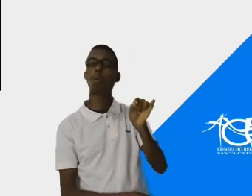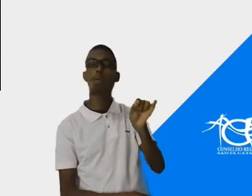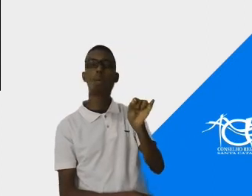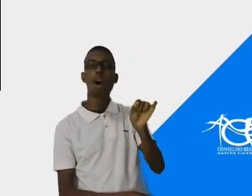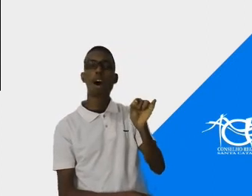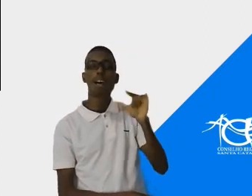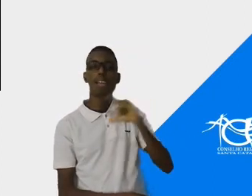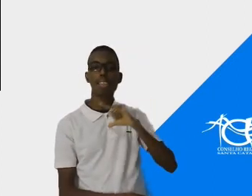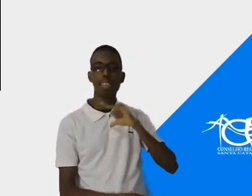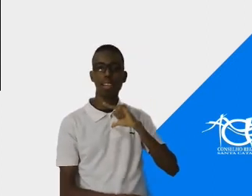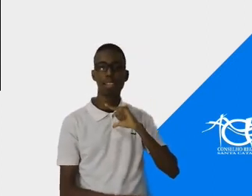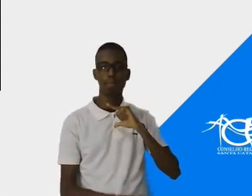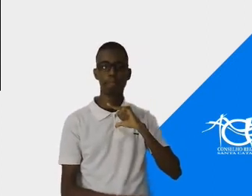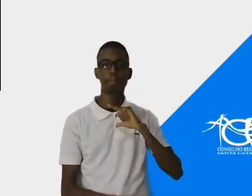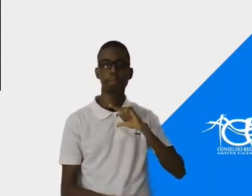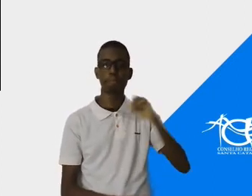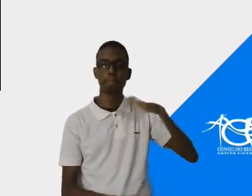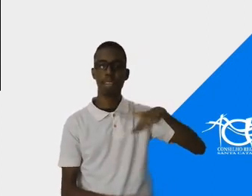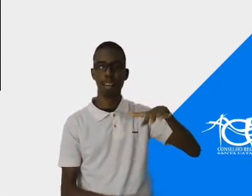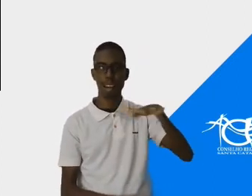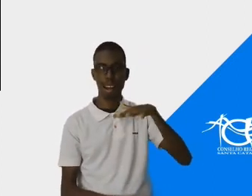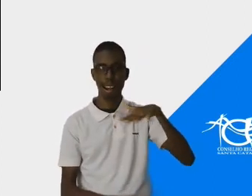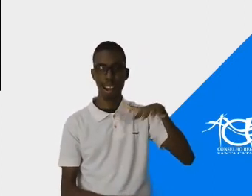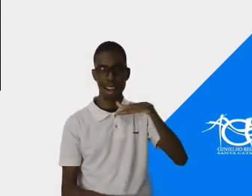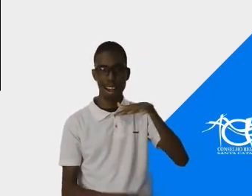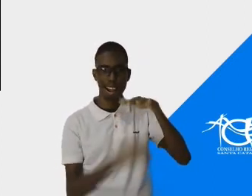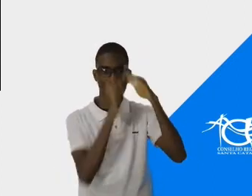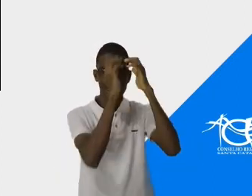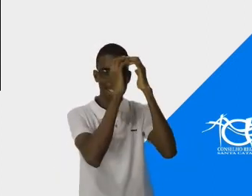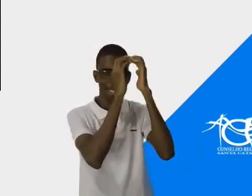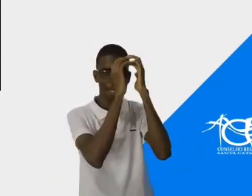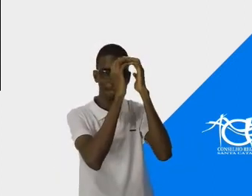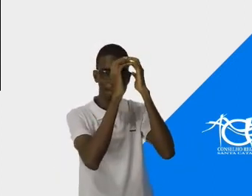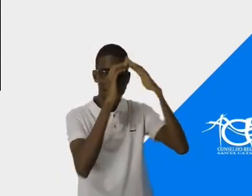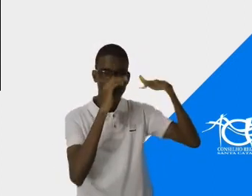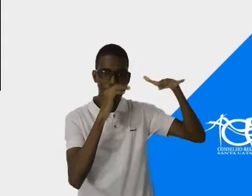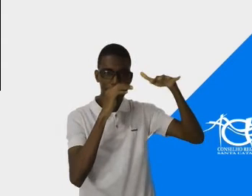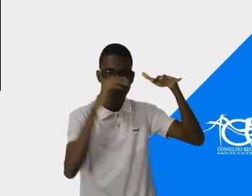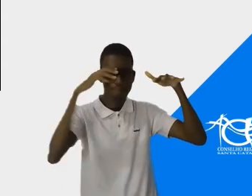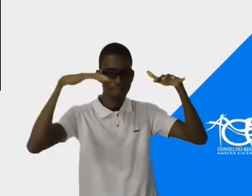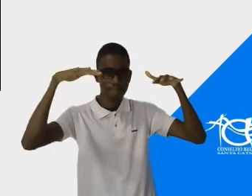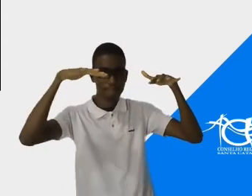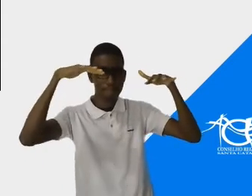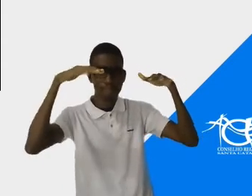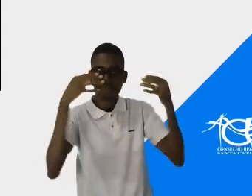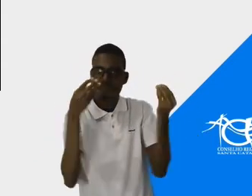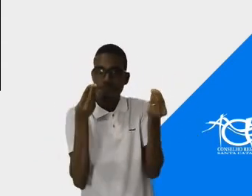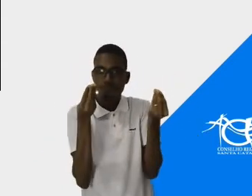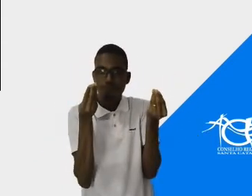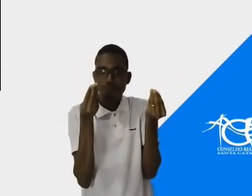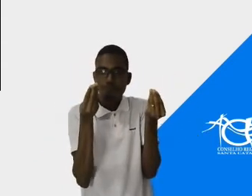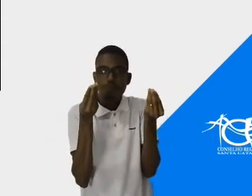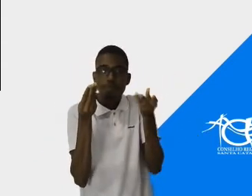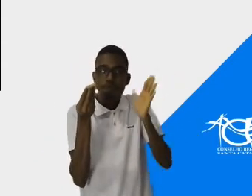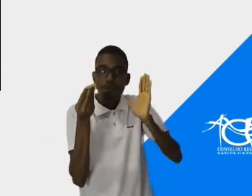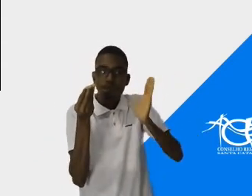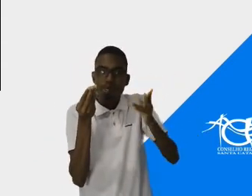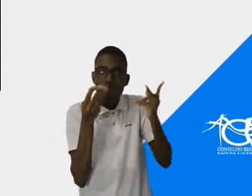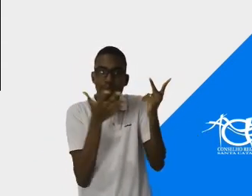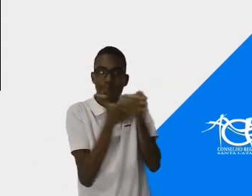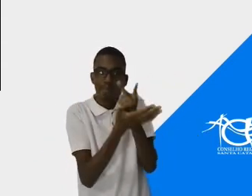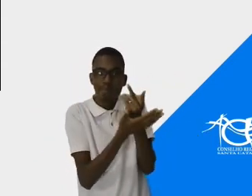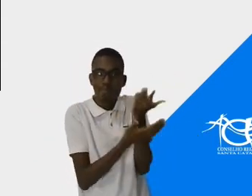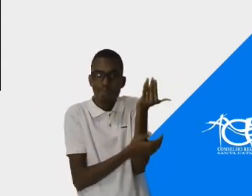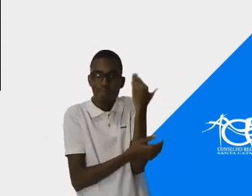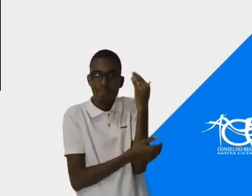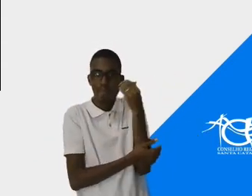e área de Wernicke. Para termos uma ideia, a área de Broca, né, que foi definida em 1860 como a área